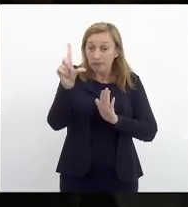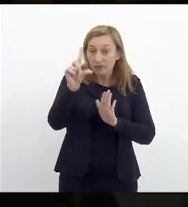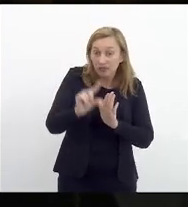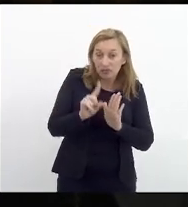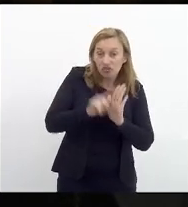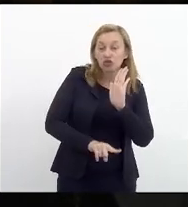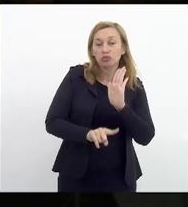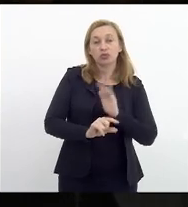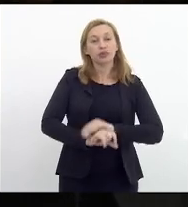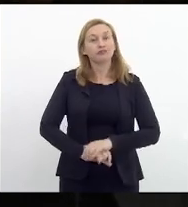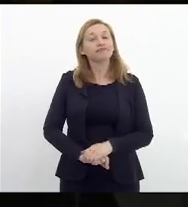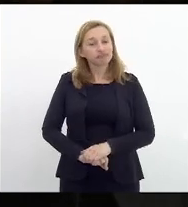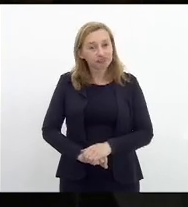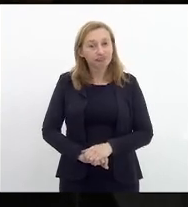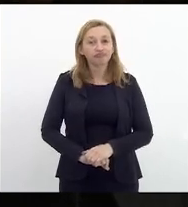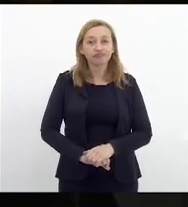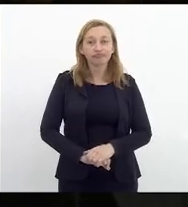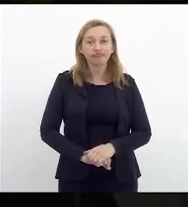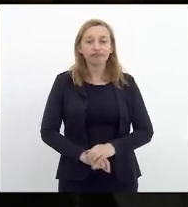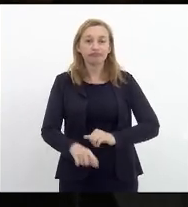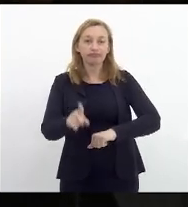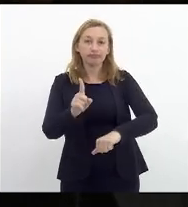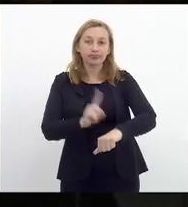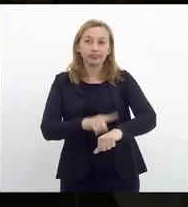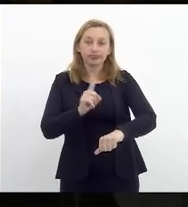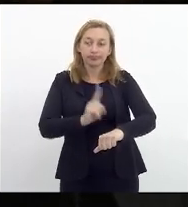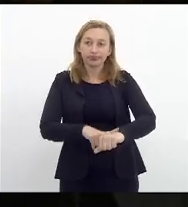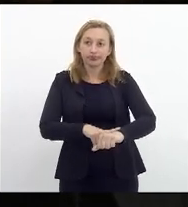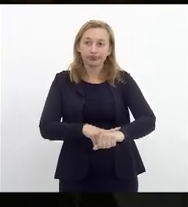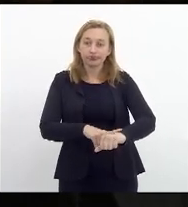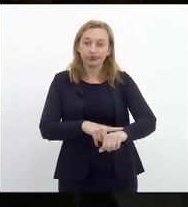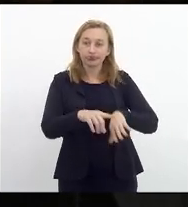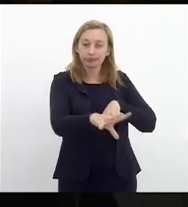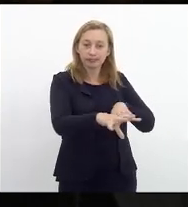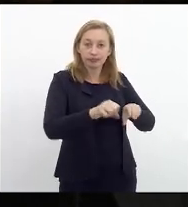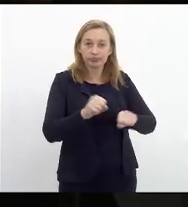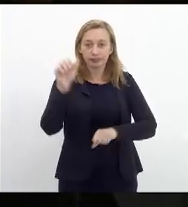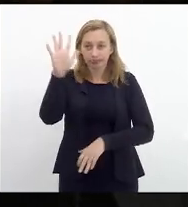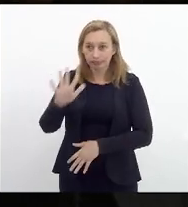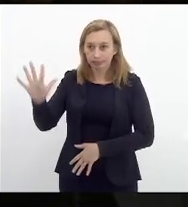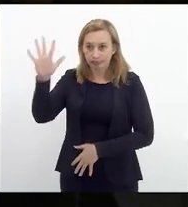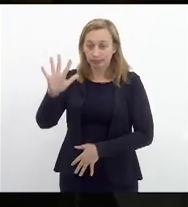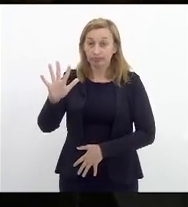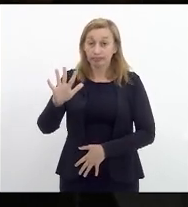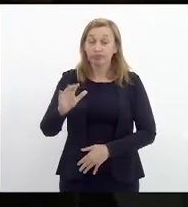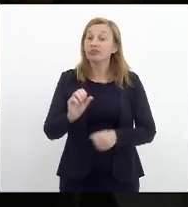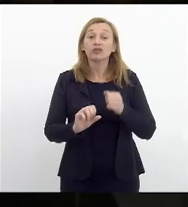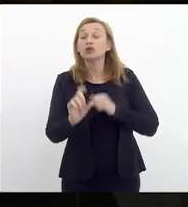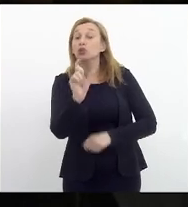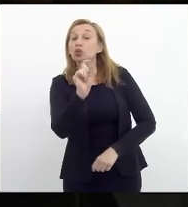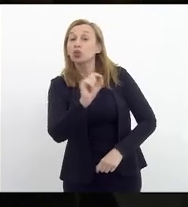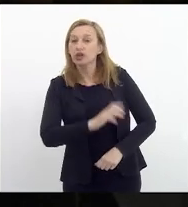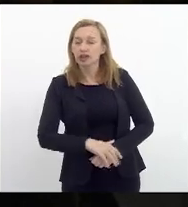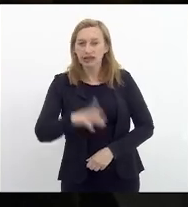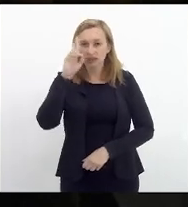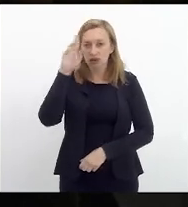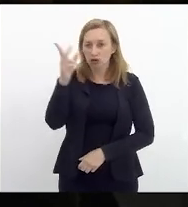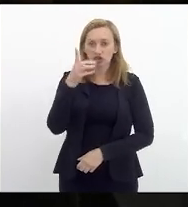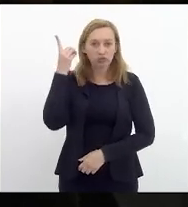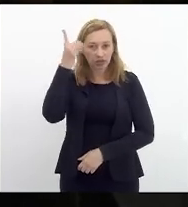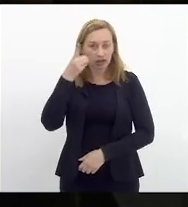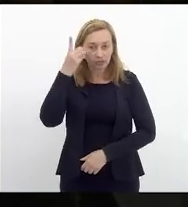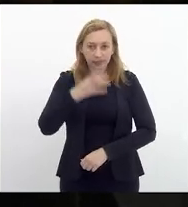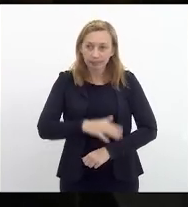diminuir a carga horária voltada para a formação geral, fazendo, senhores deputados e